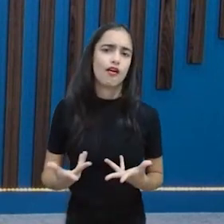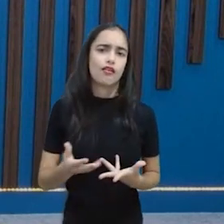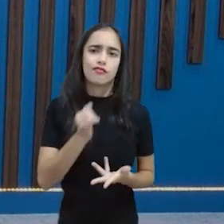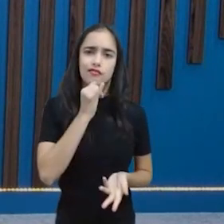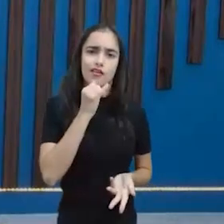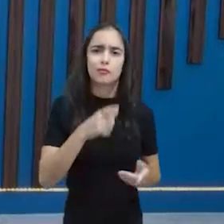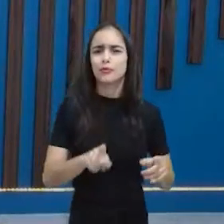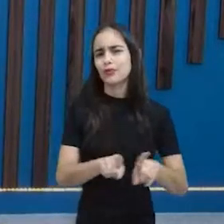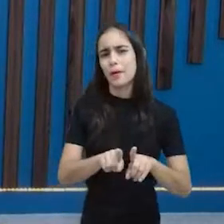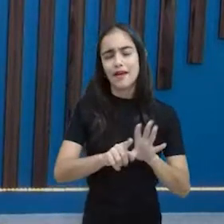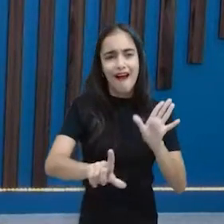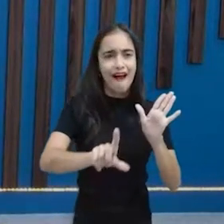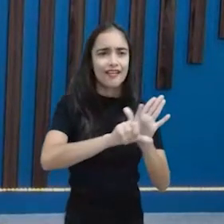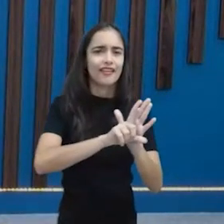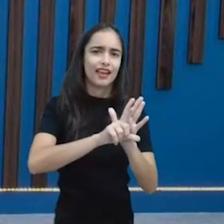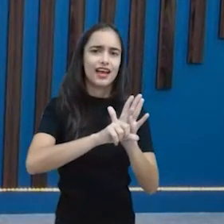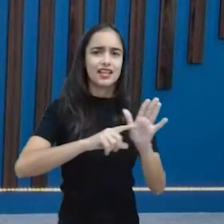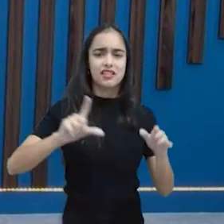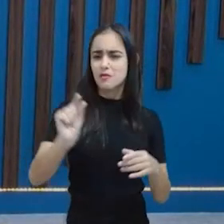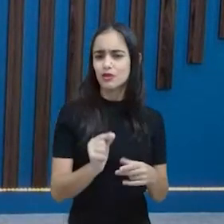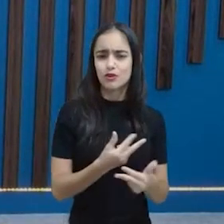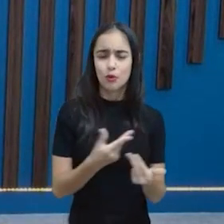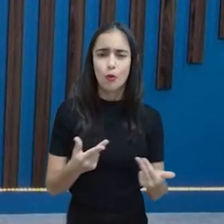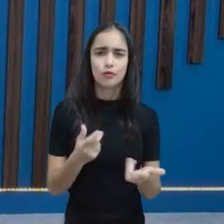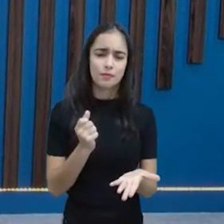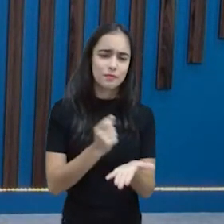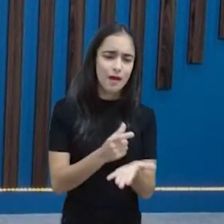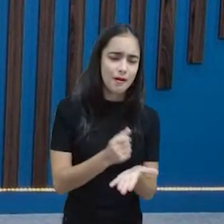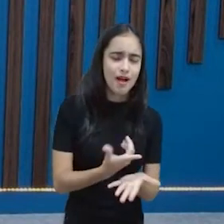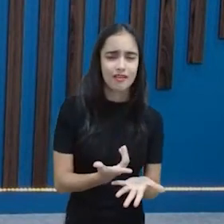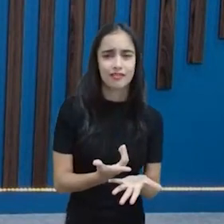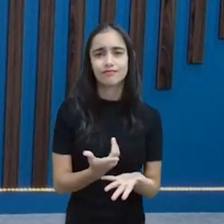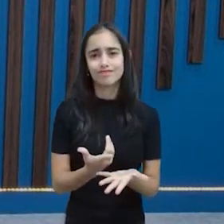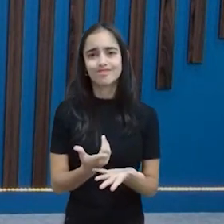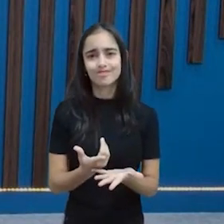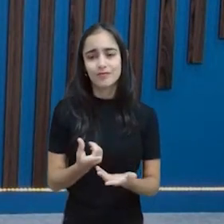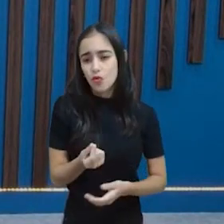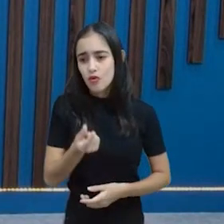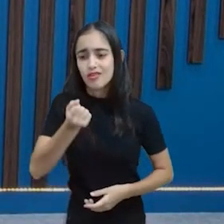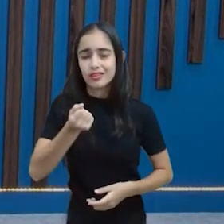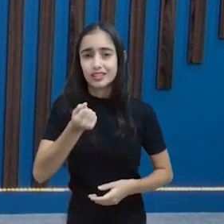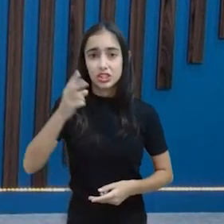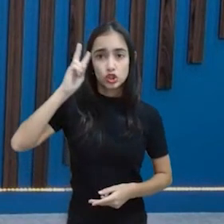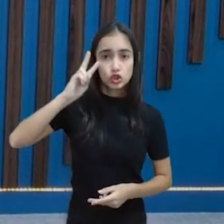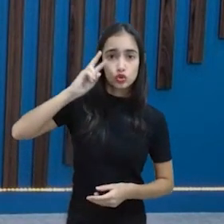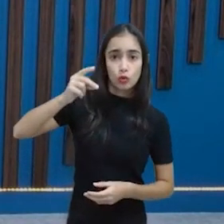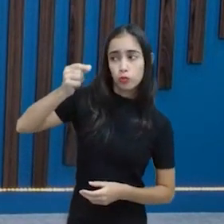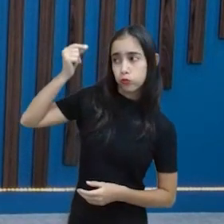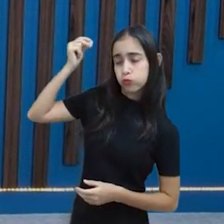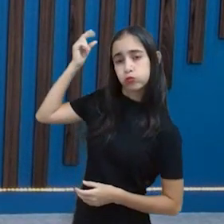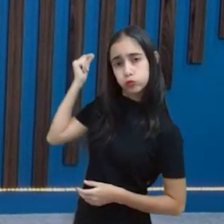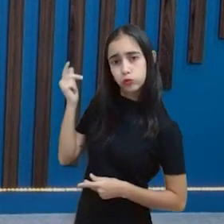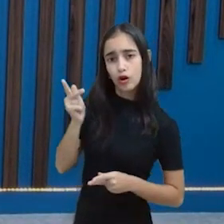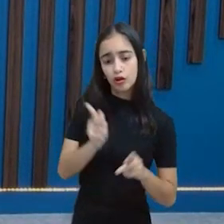exemplo, isso é uma forma de reparar nessa dívida histórica que se tem, com essa população. Outro fator